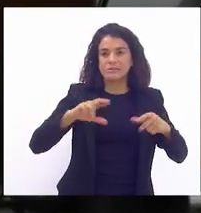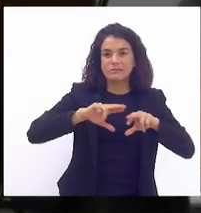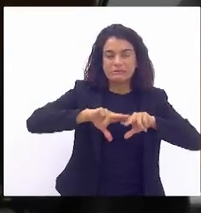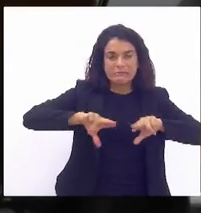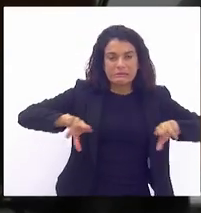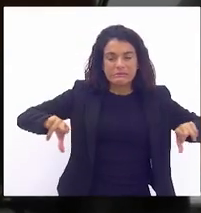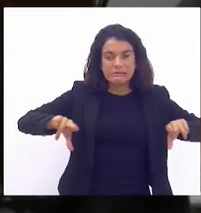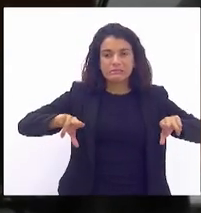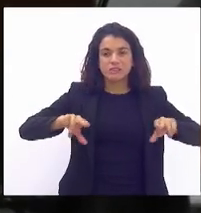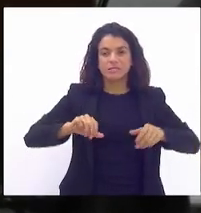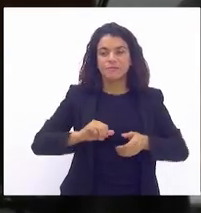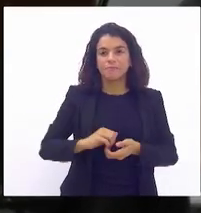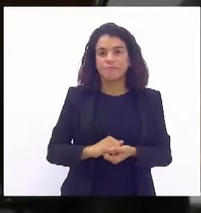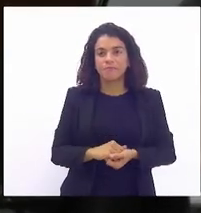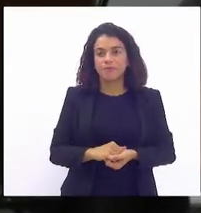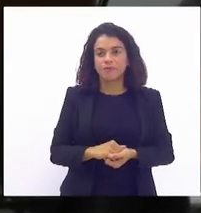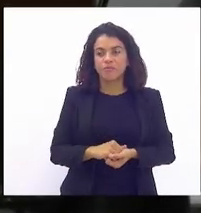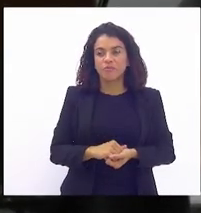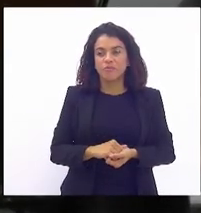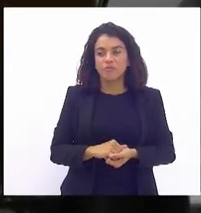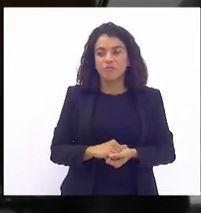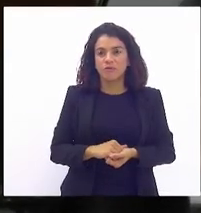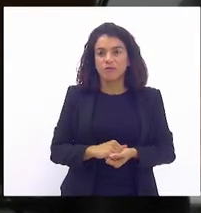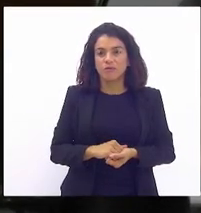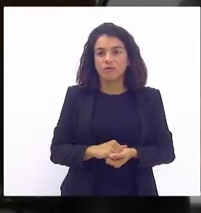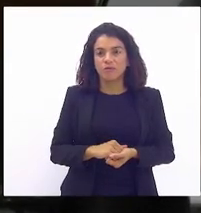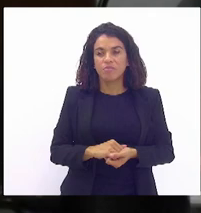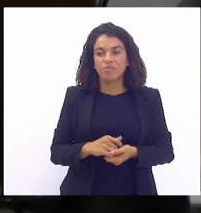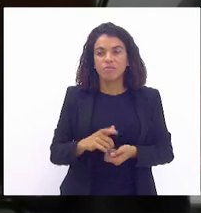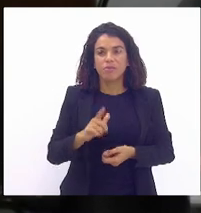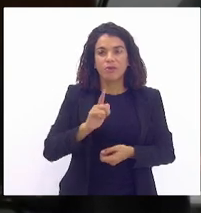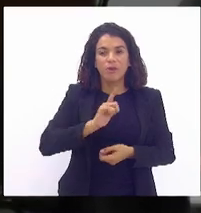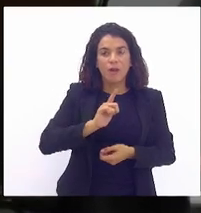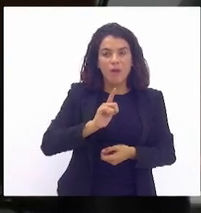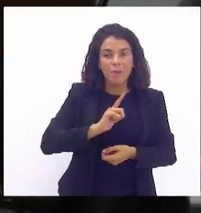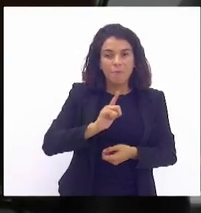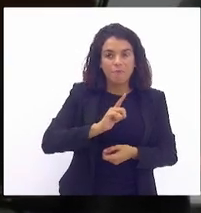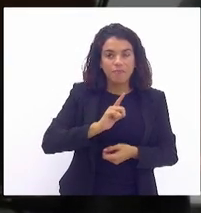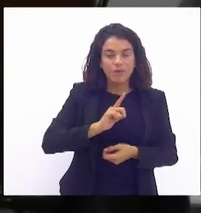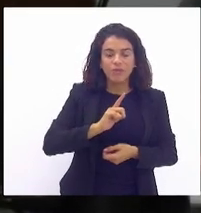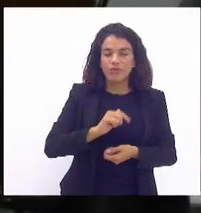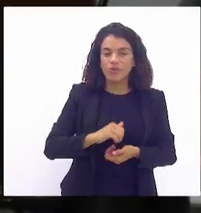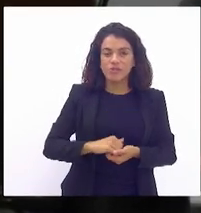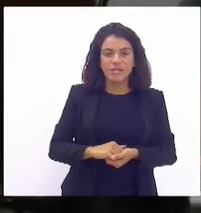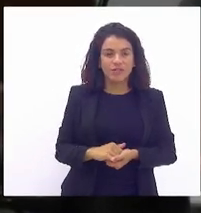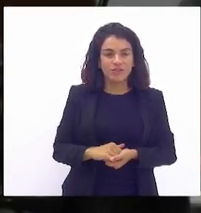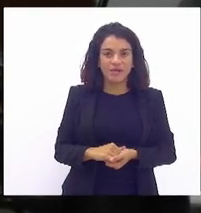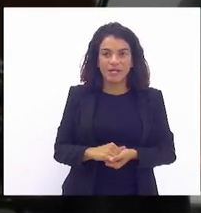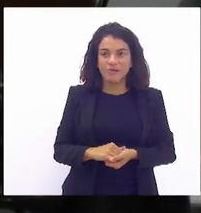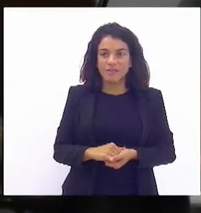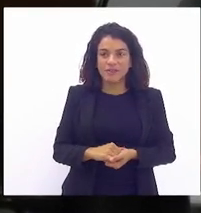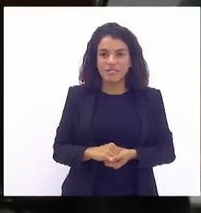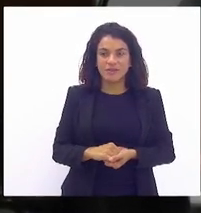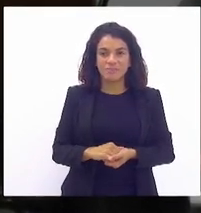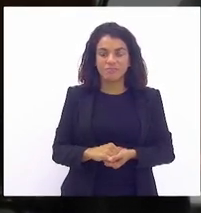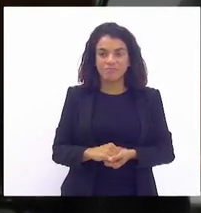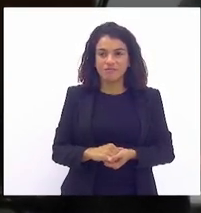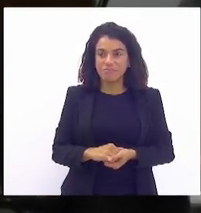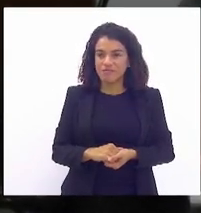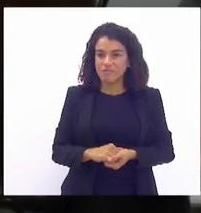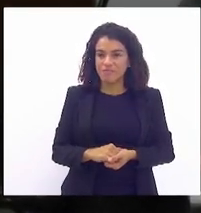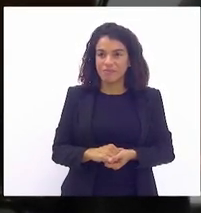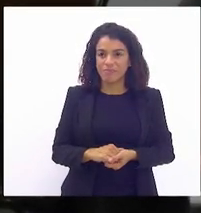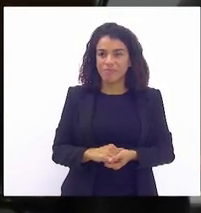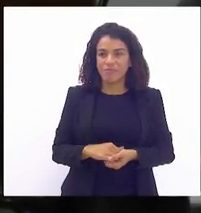jardins. E, em determinada época, me foi oferecida pela Térmio, que é uma siderúrgica no